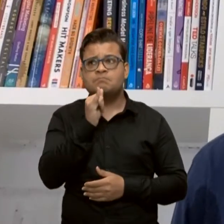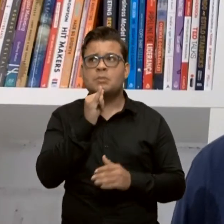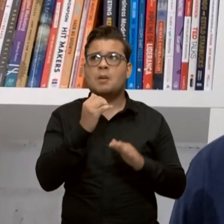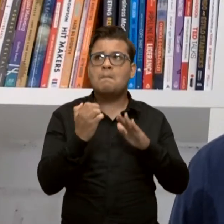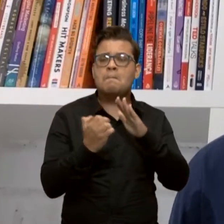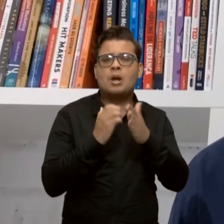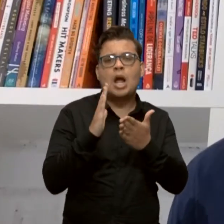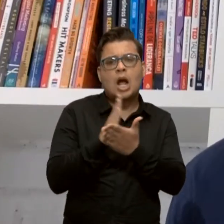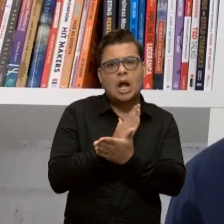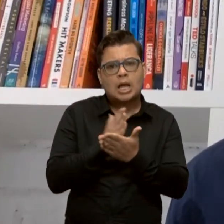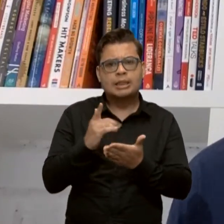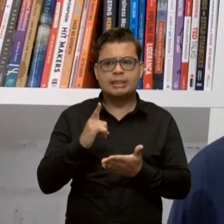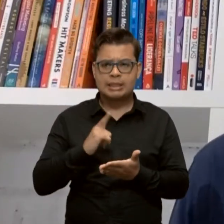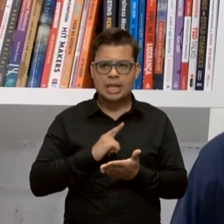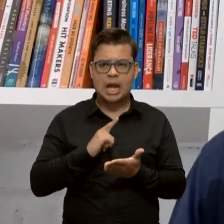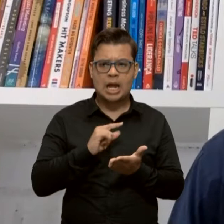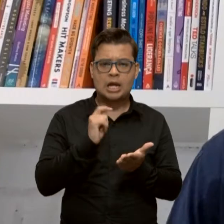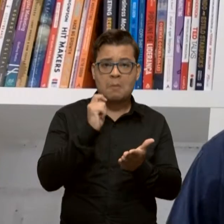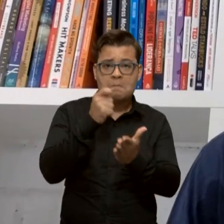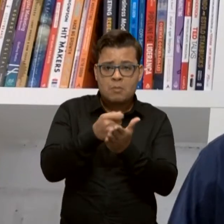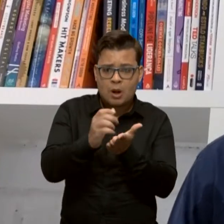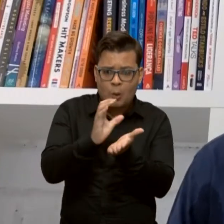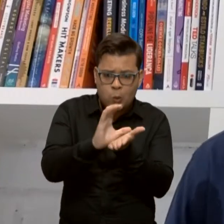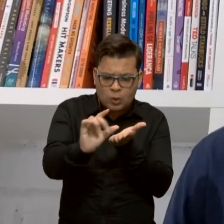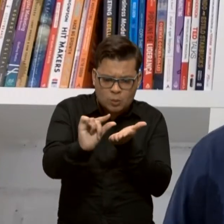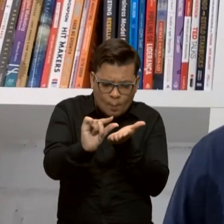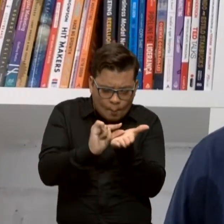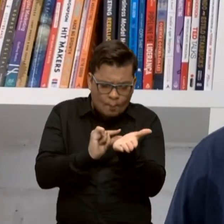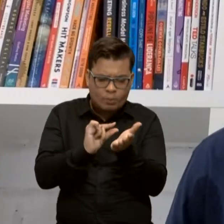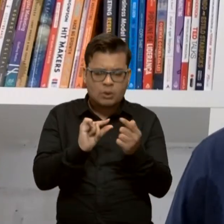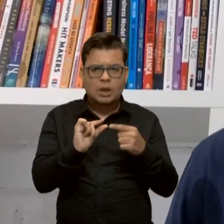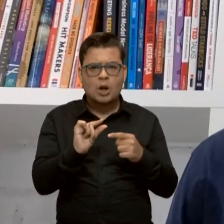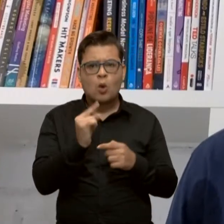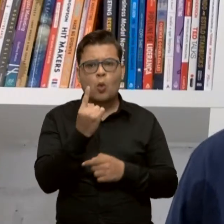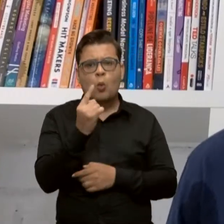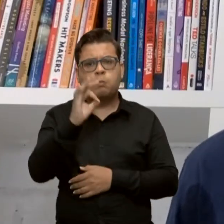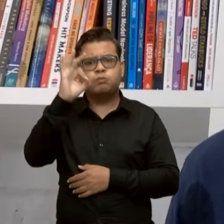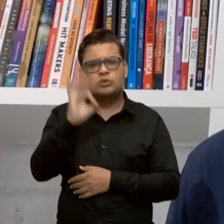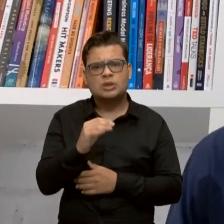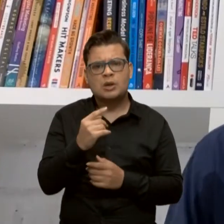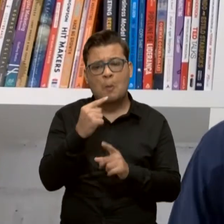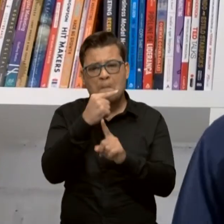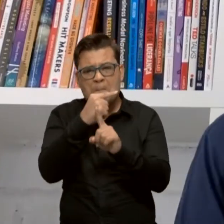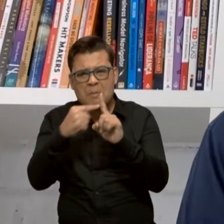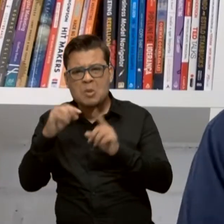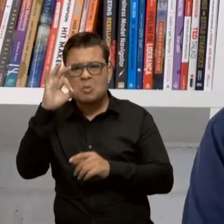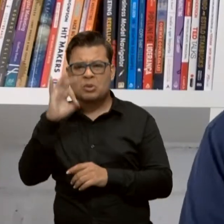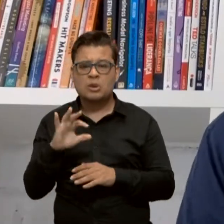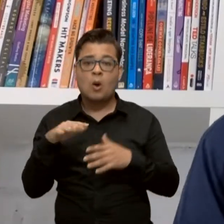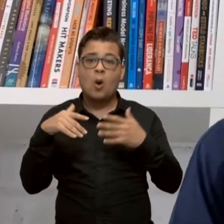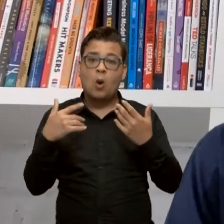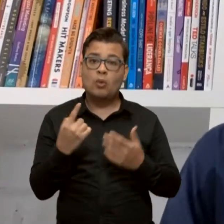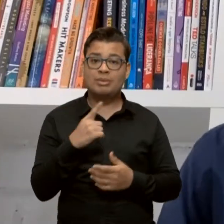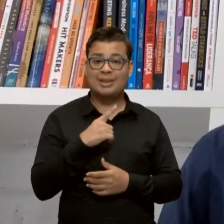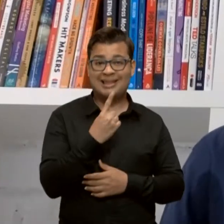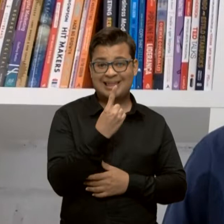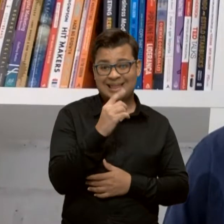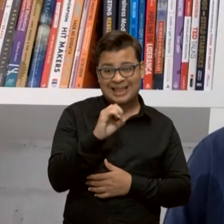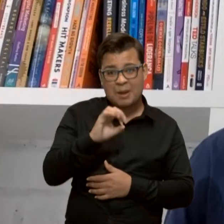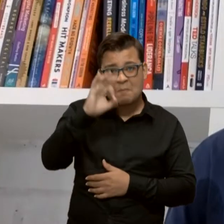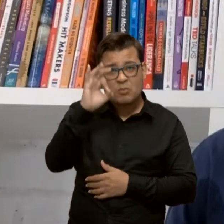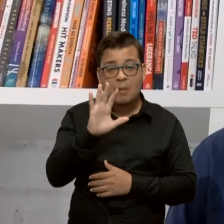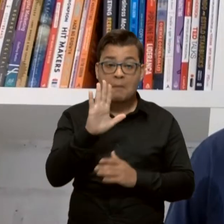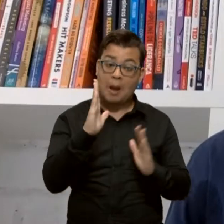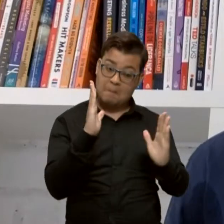que dá cashback de 1%, tem outra que dá 0,5%, tem outra que dá 10% em determinado período.